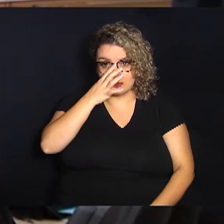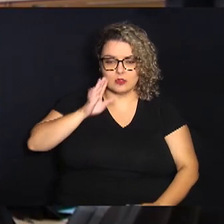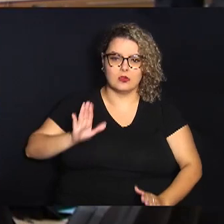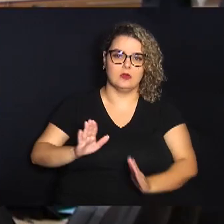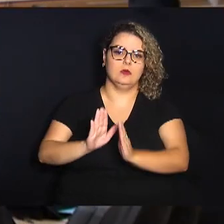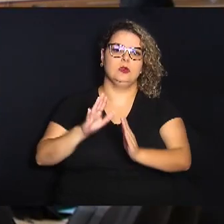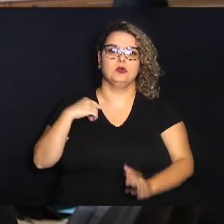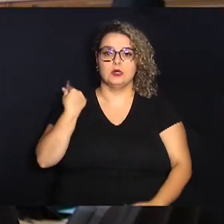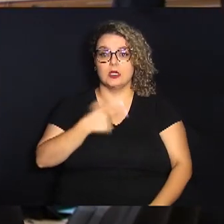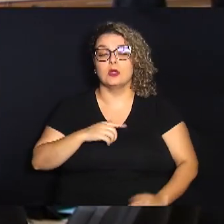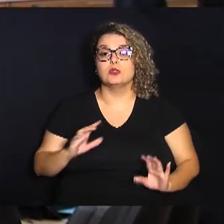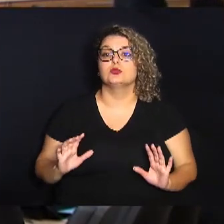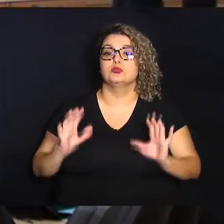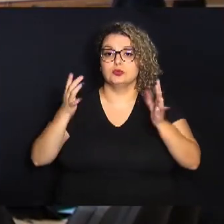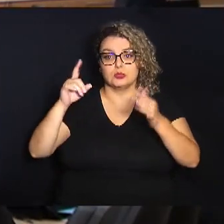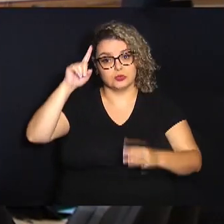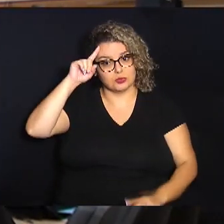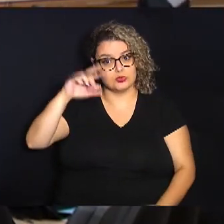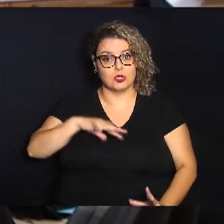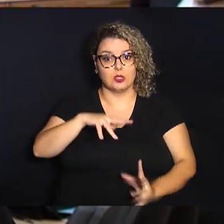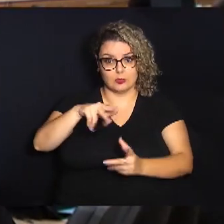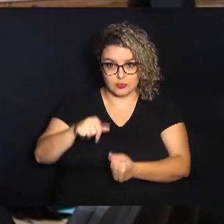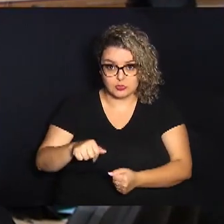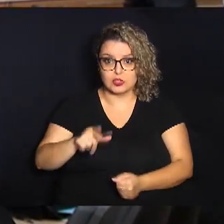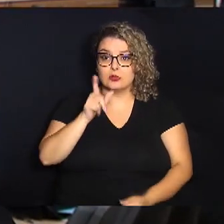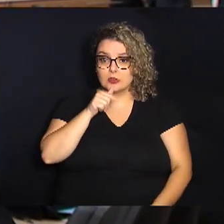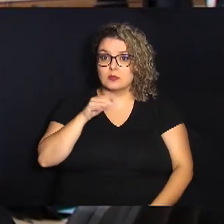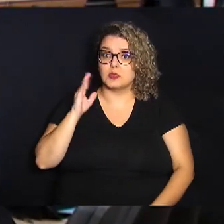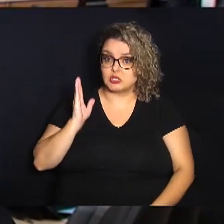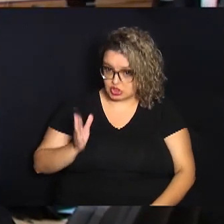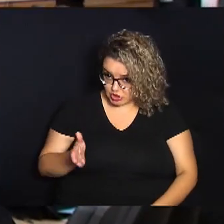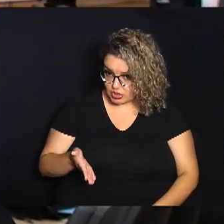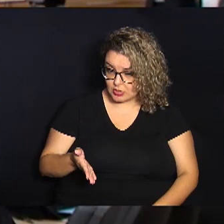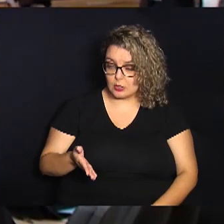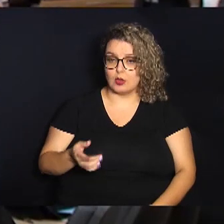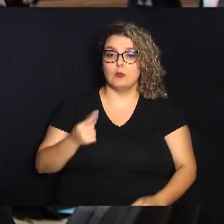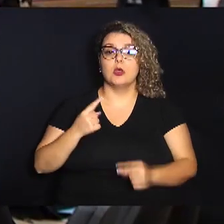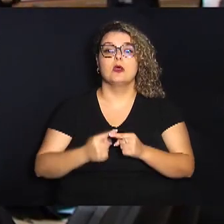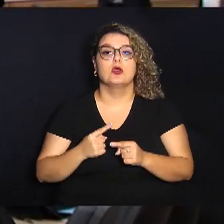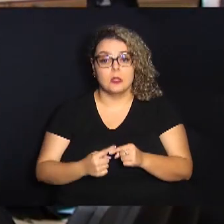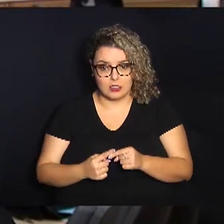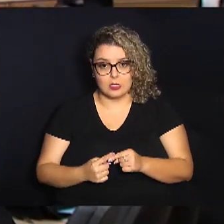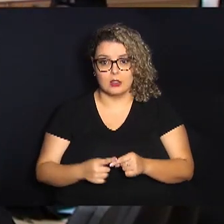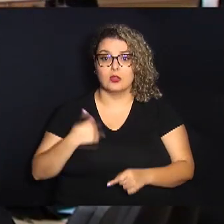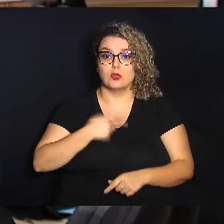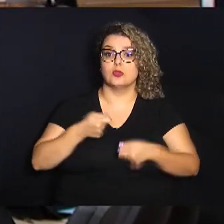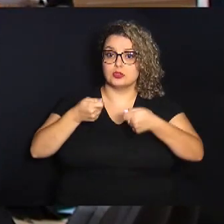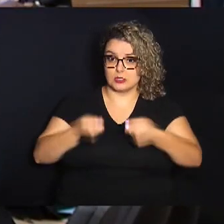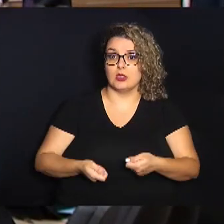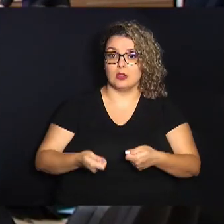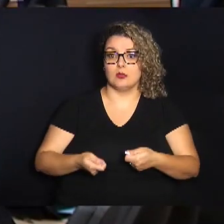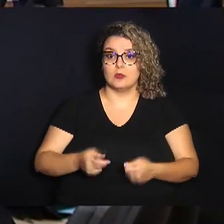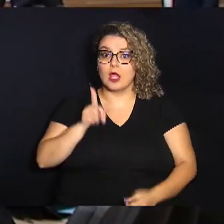às nossas comemorações do Dia Mundial da Água, em breve, para que possamos garantir que esse produto